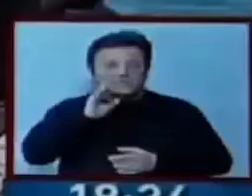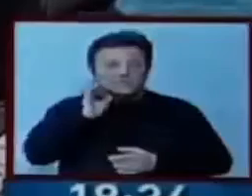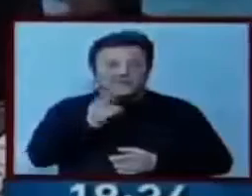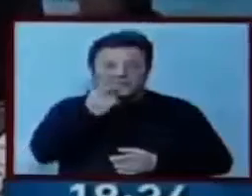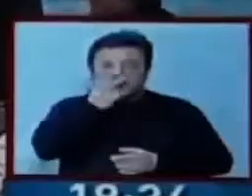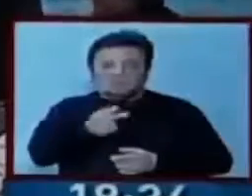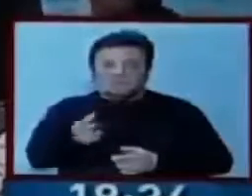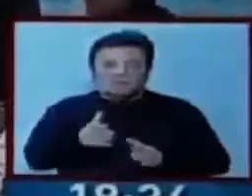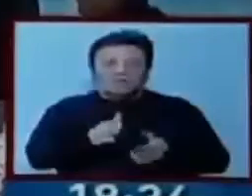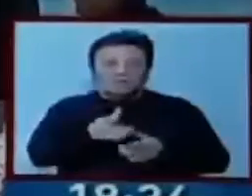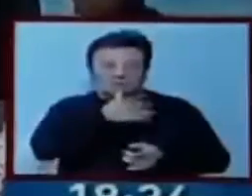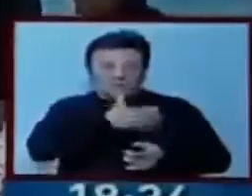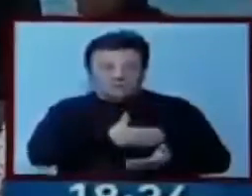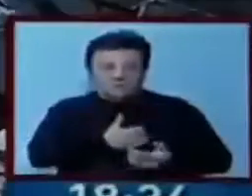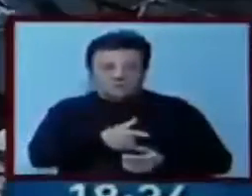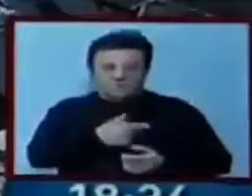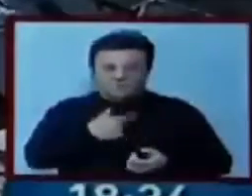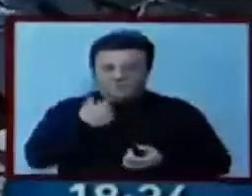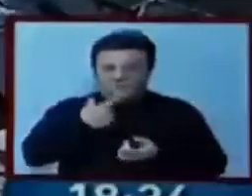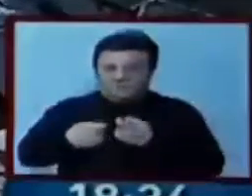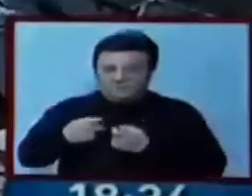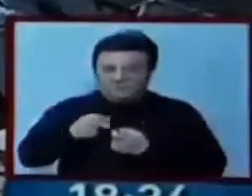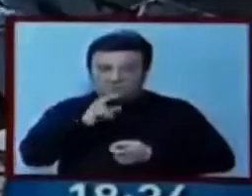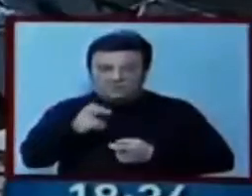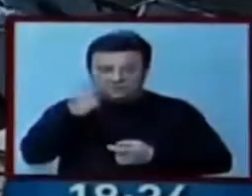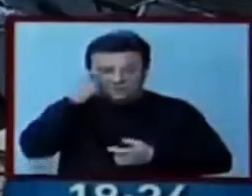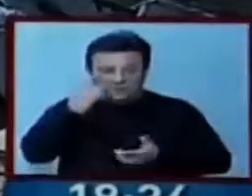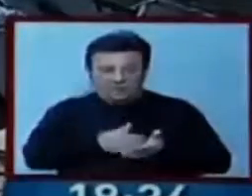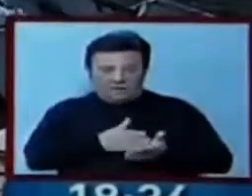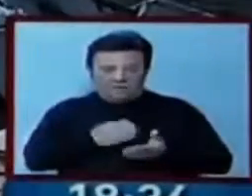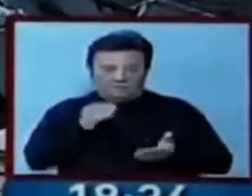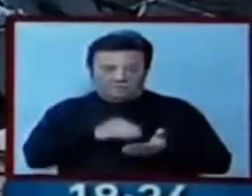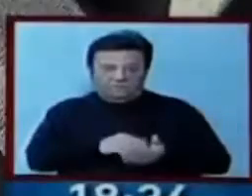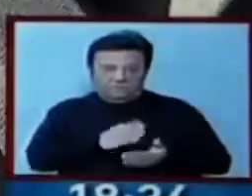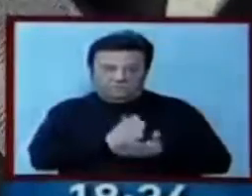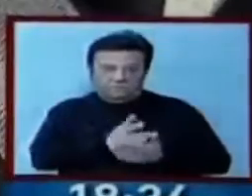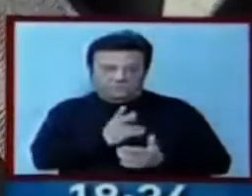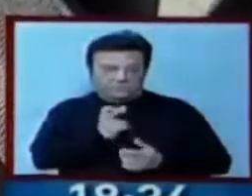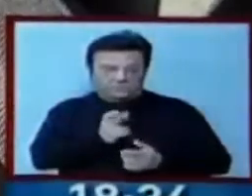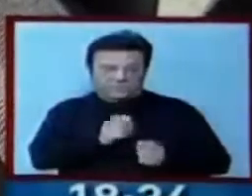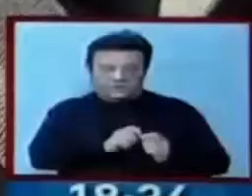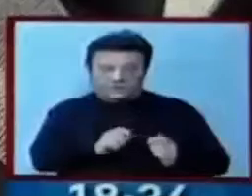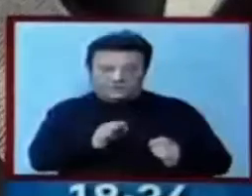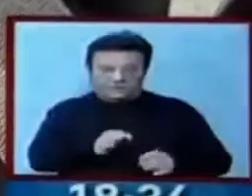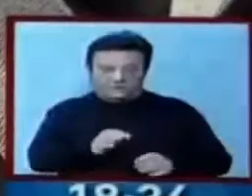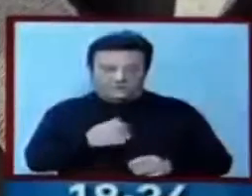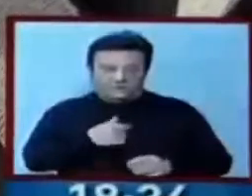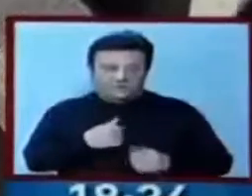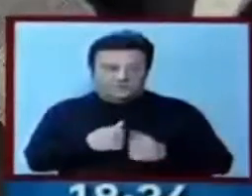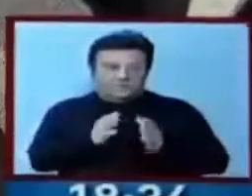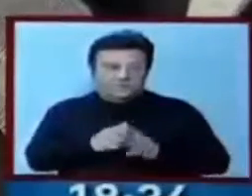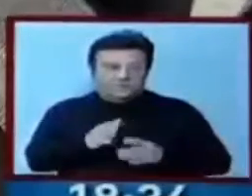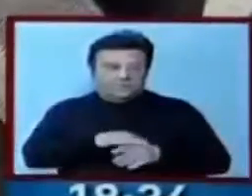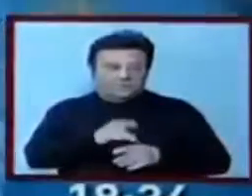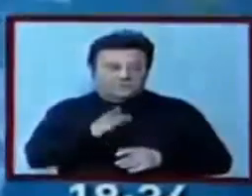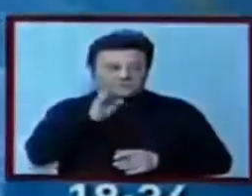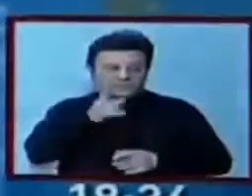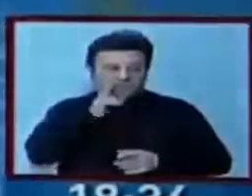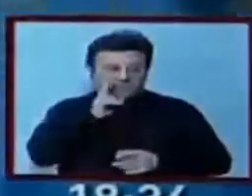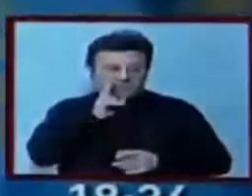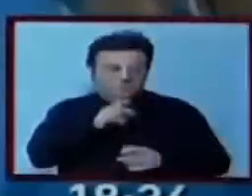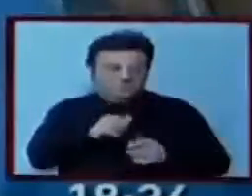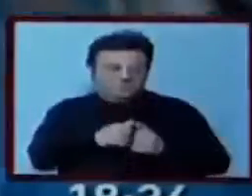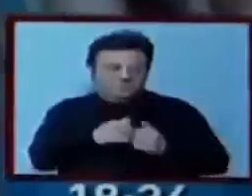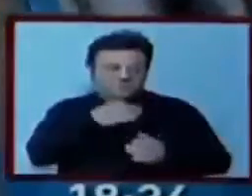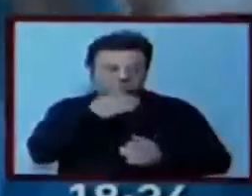pena visitar. Das perguntas às respostas em livro, foi um passo de 2 anos. Often said about fairs